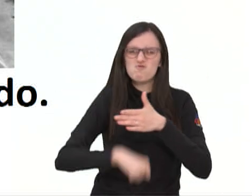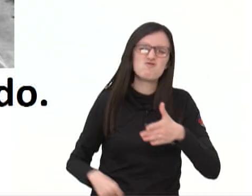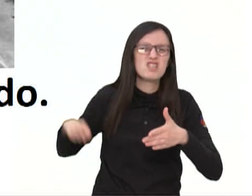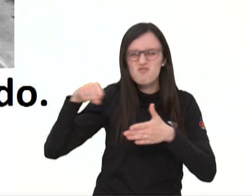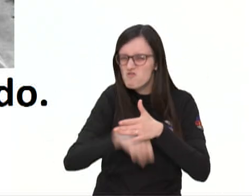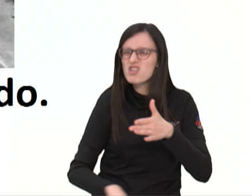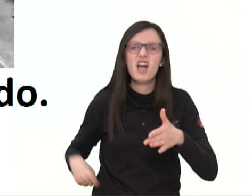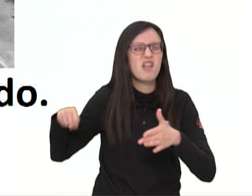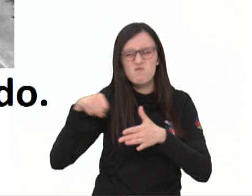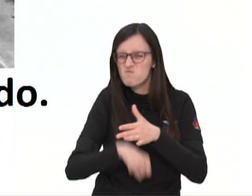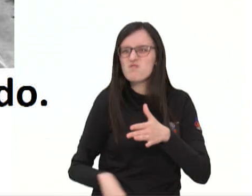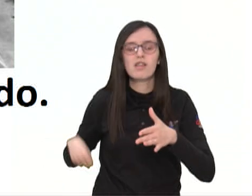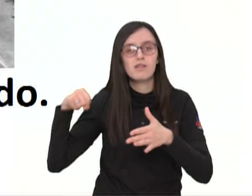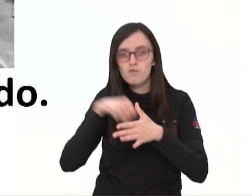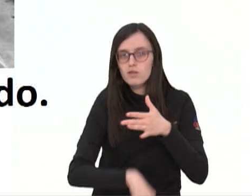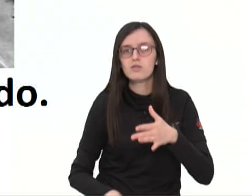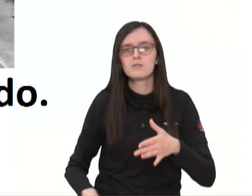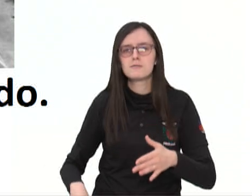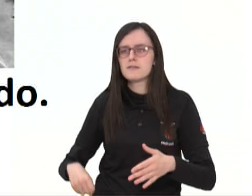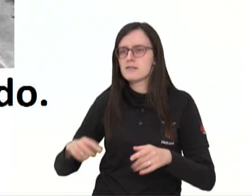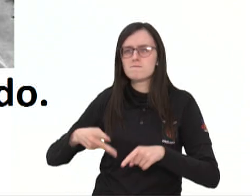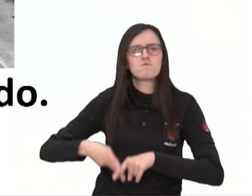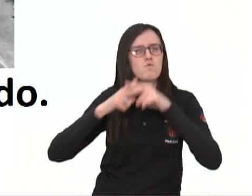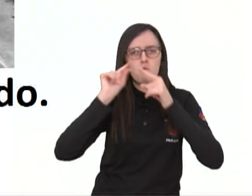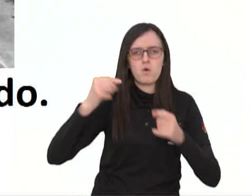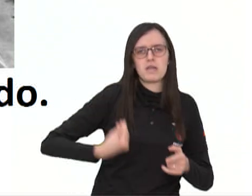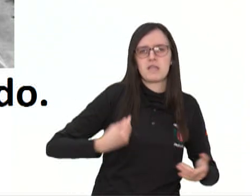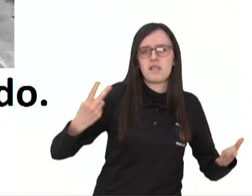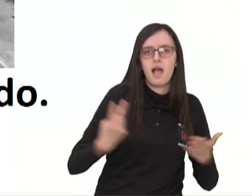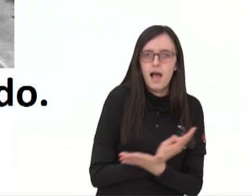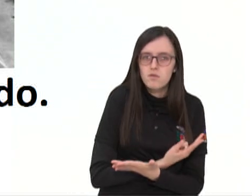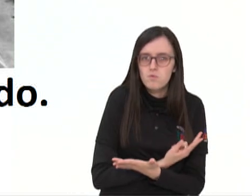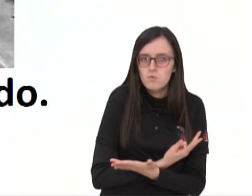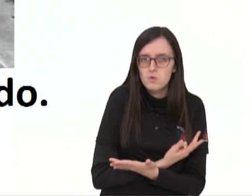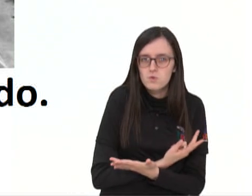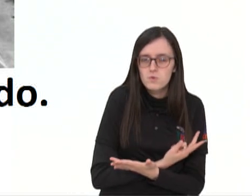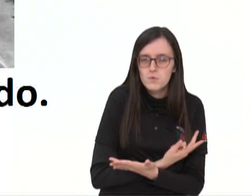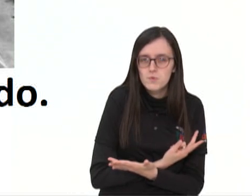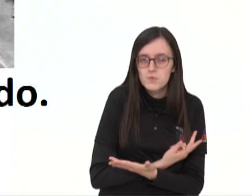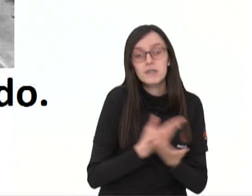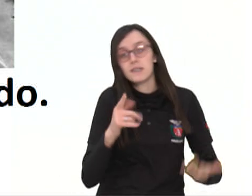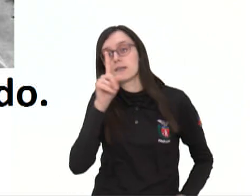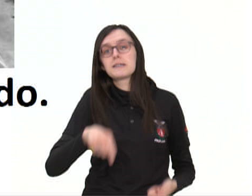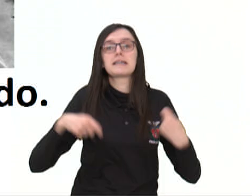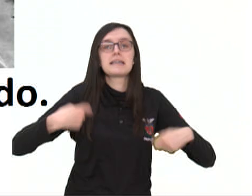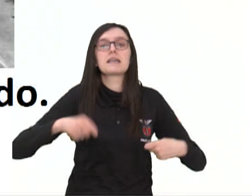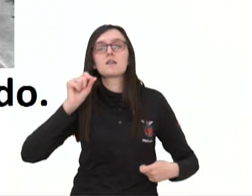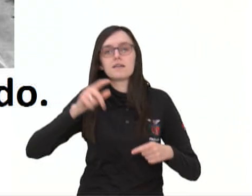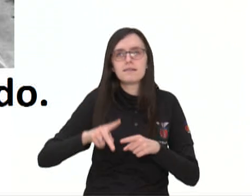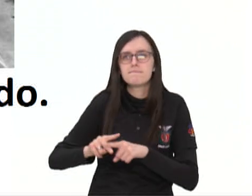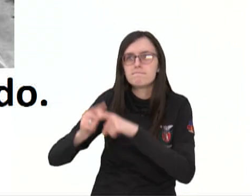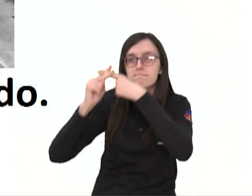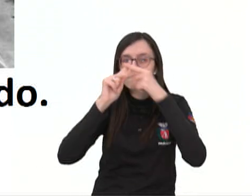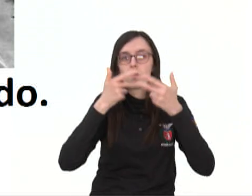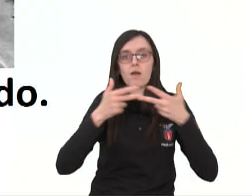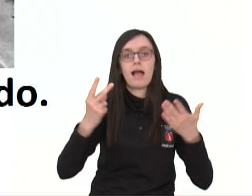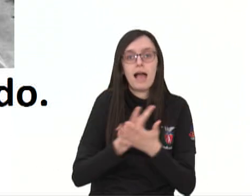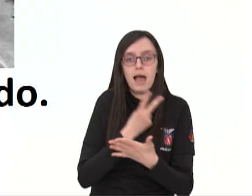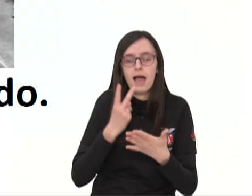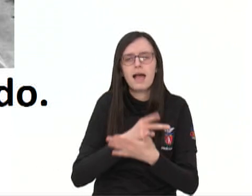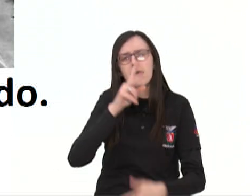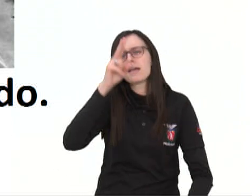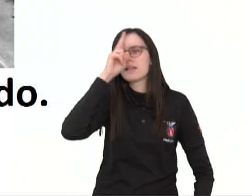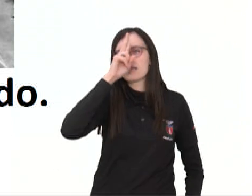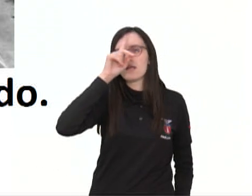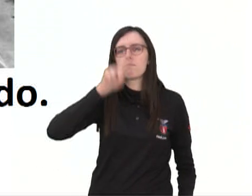lutar, lutar, corrigir o que está errado. Então, a necessidade de corrigir o que está errado.